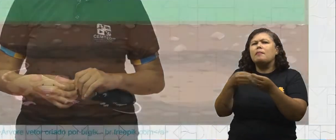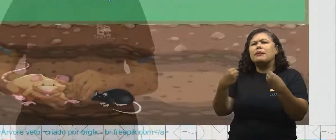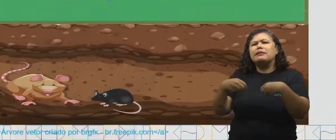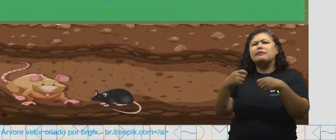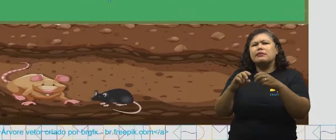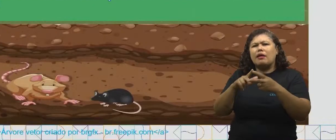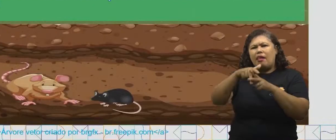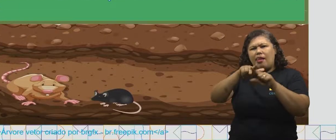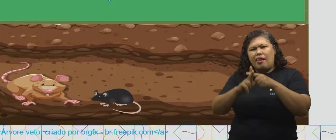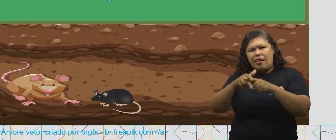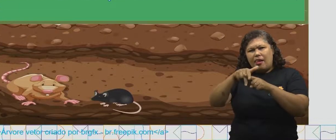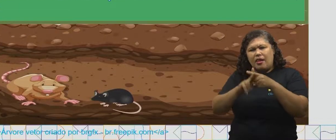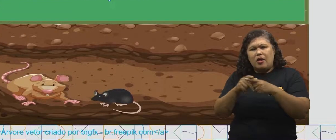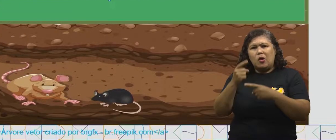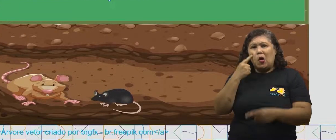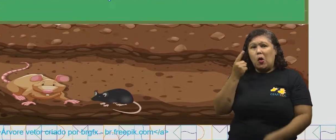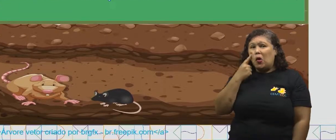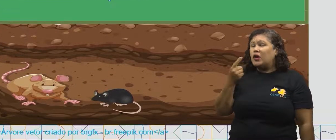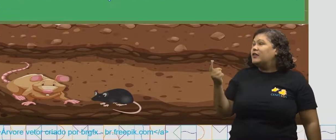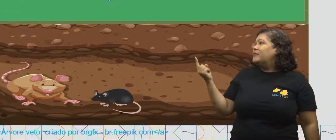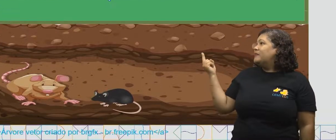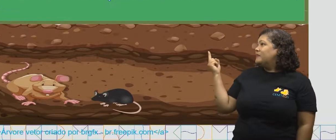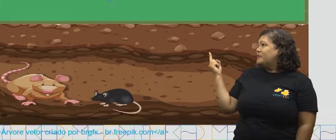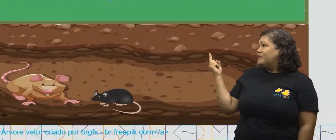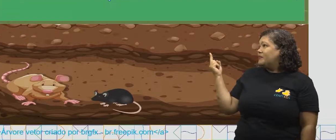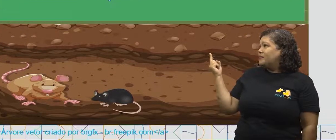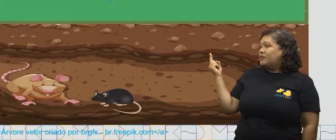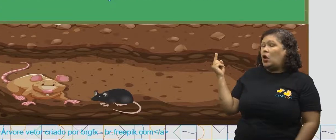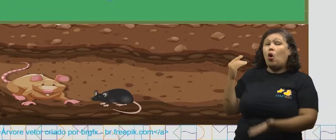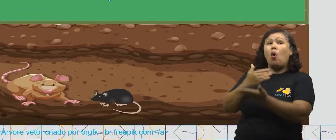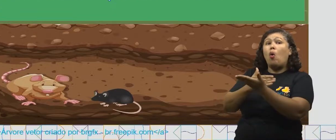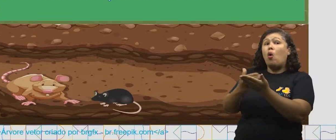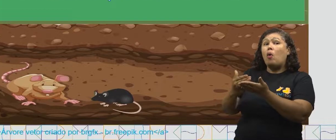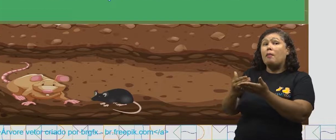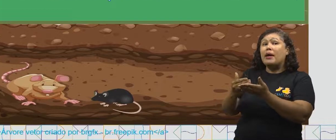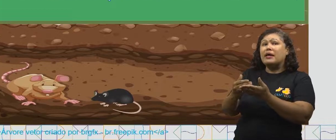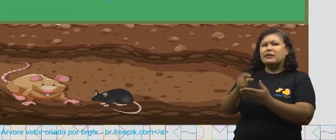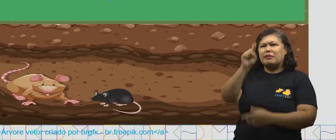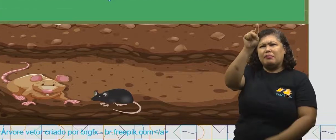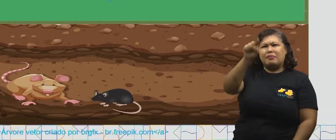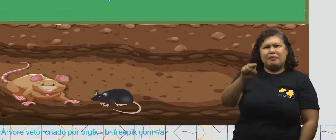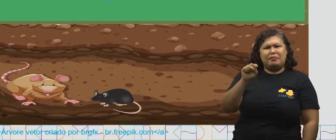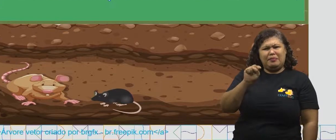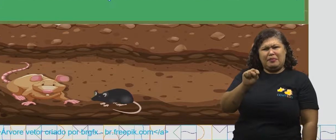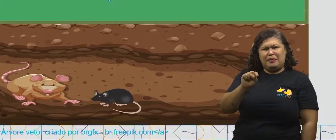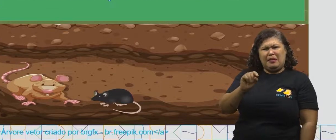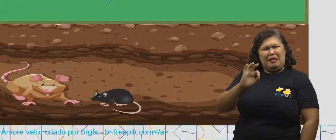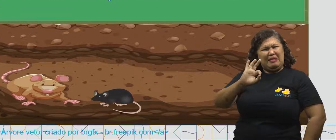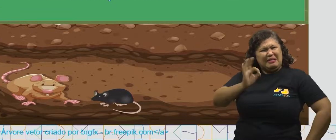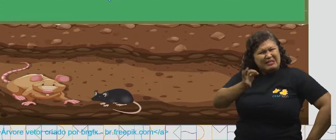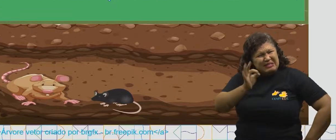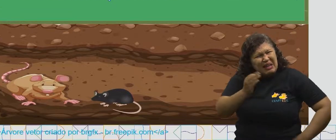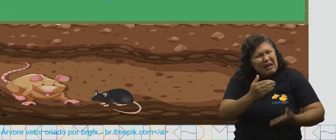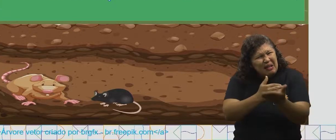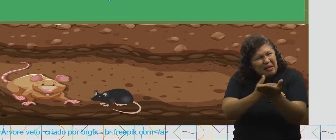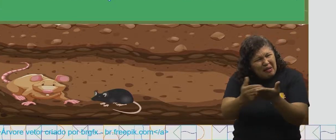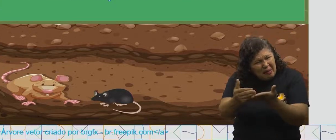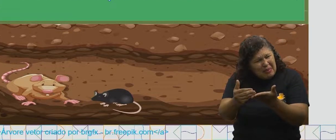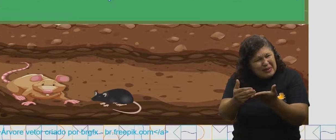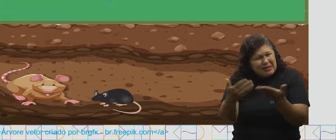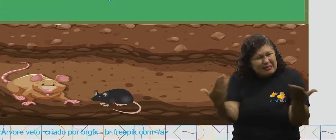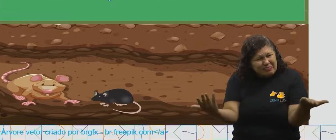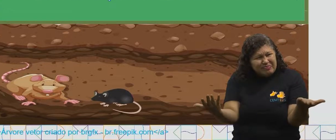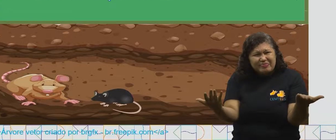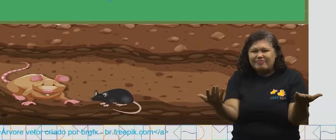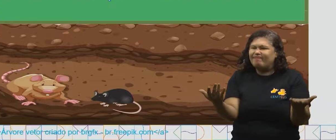texto. Observe que o texto inicia com um ponto de exclamação. Me diga, é correto iniciar um texto dessa